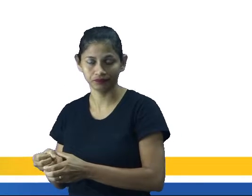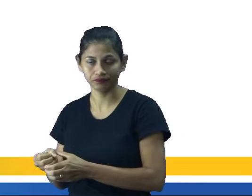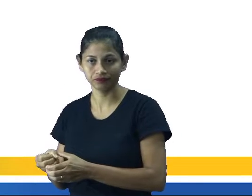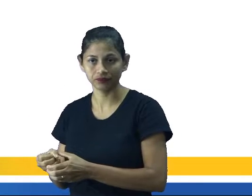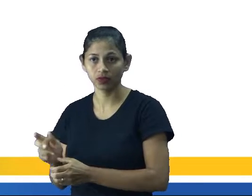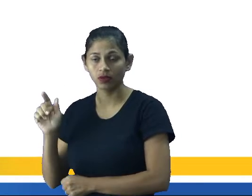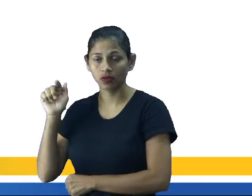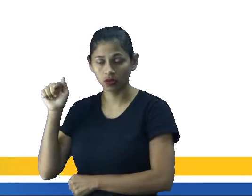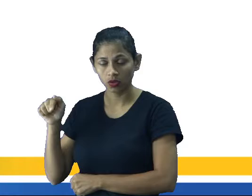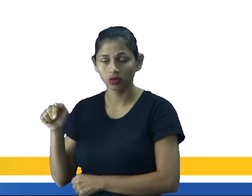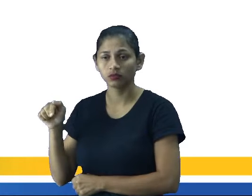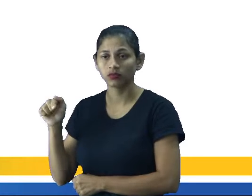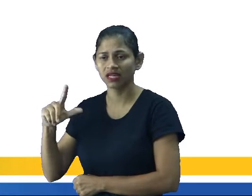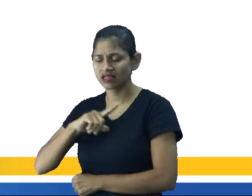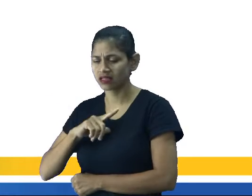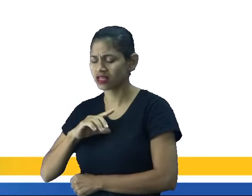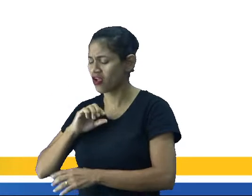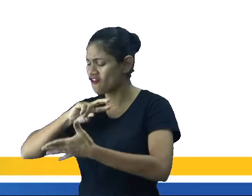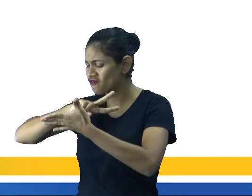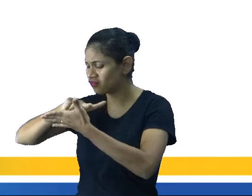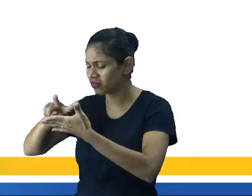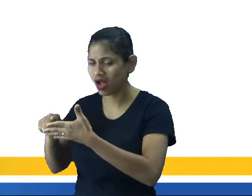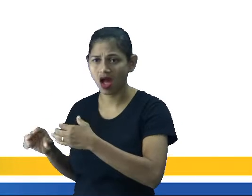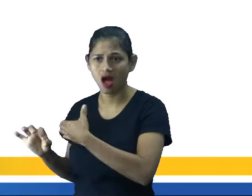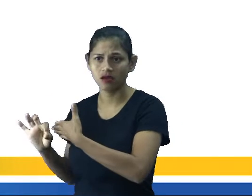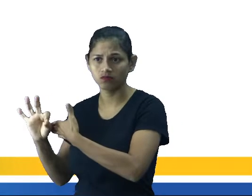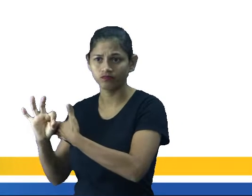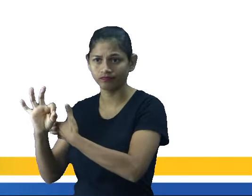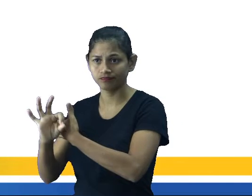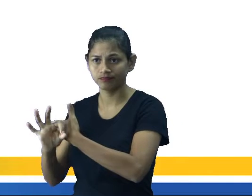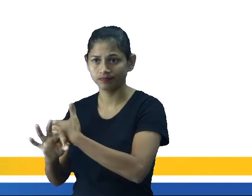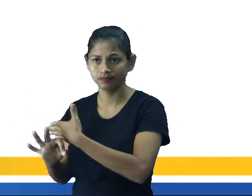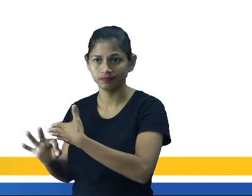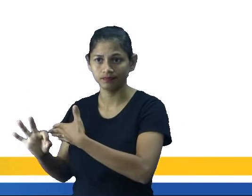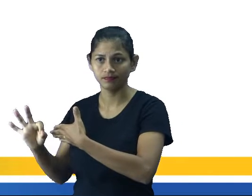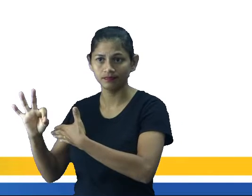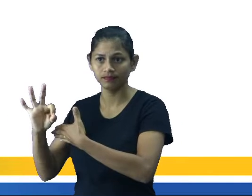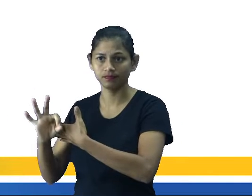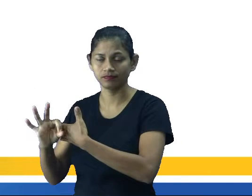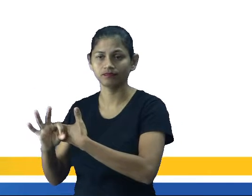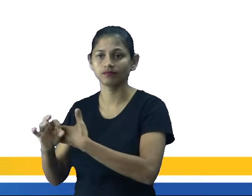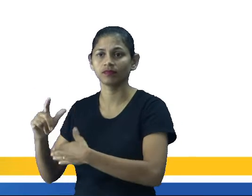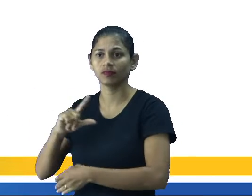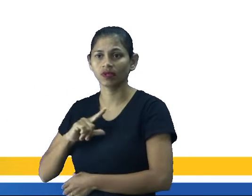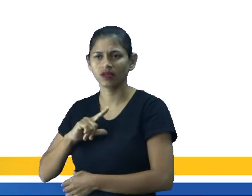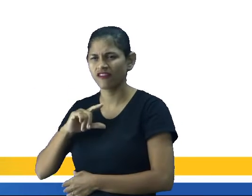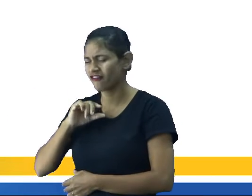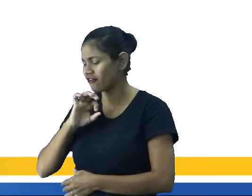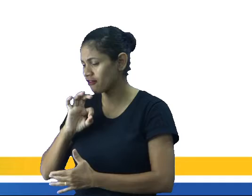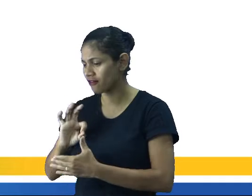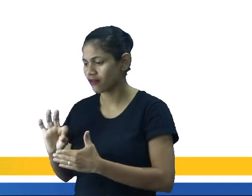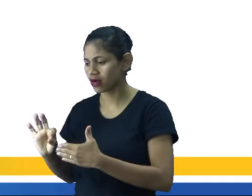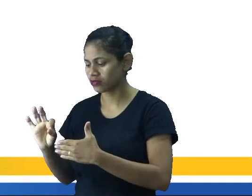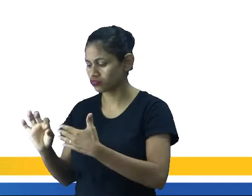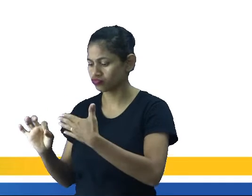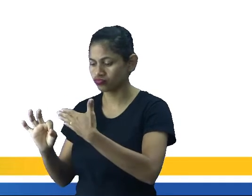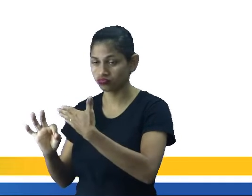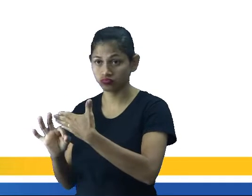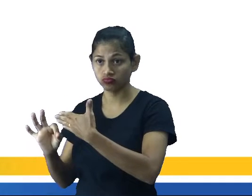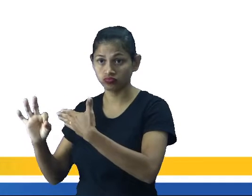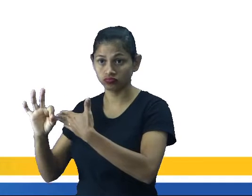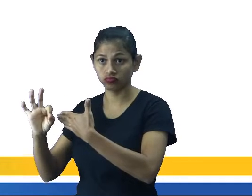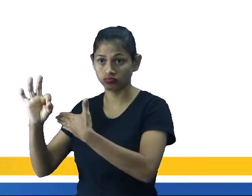eucarionte, então nós temos diversas organelas. Nós temos a mitocôndria, o centríolo, o lisossomo, o citoplasma,